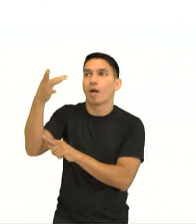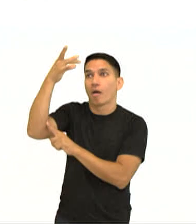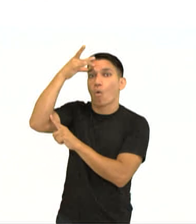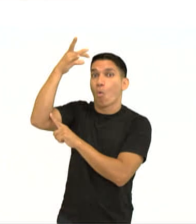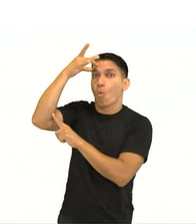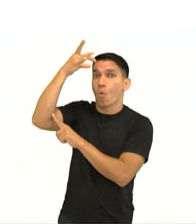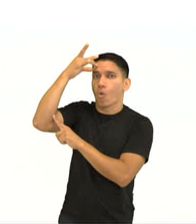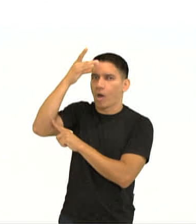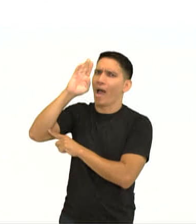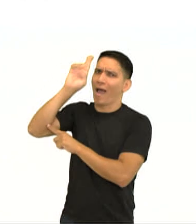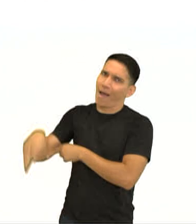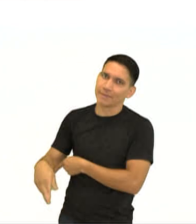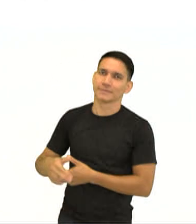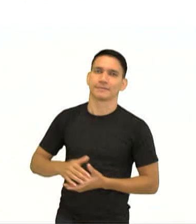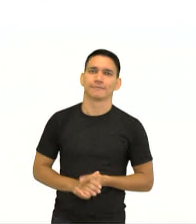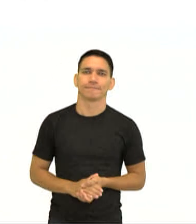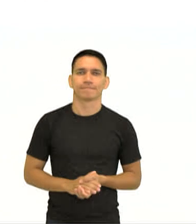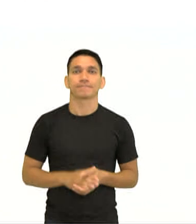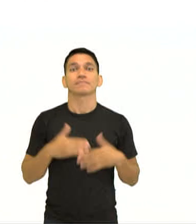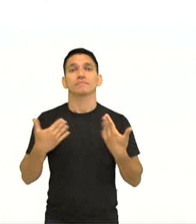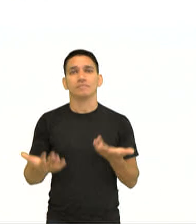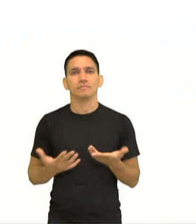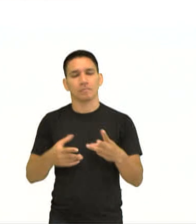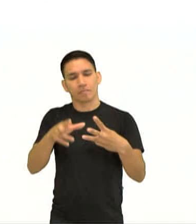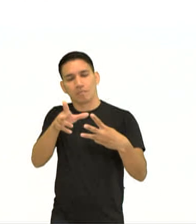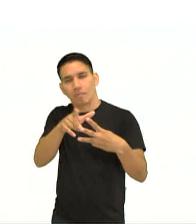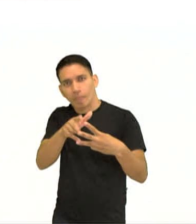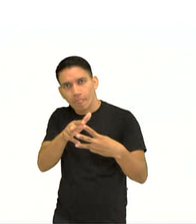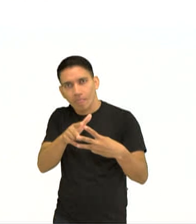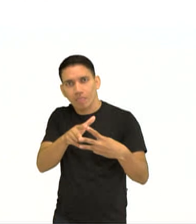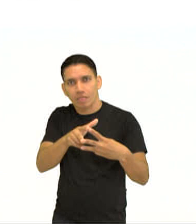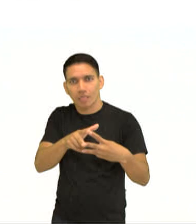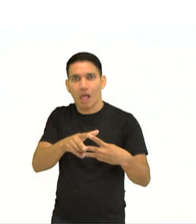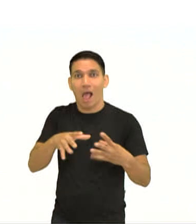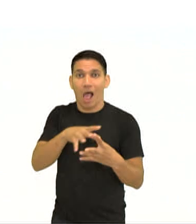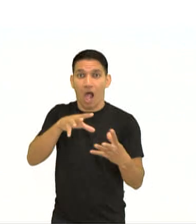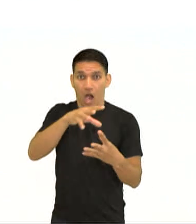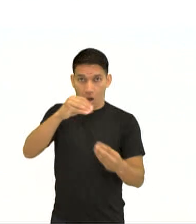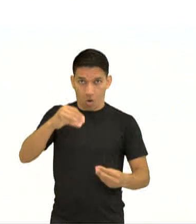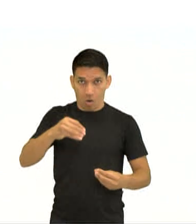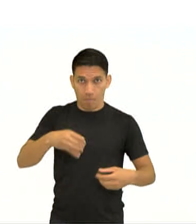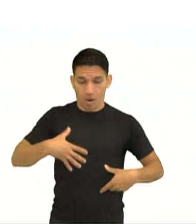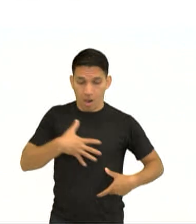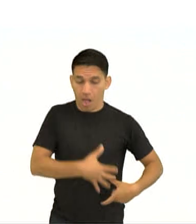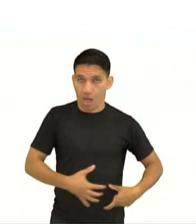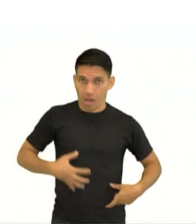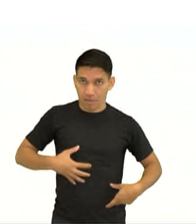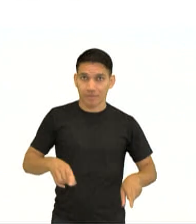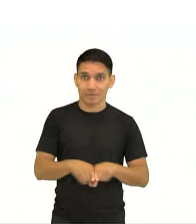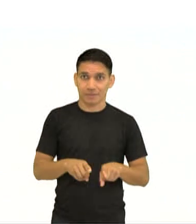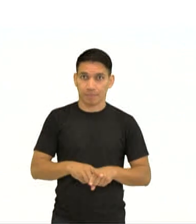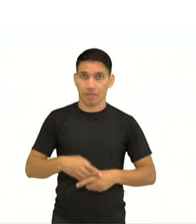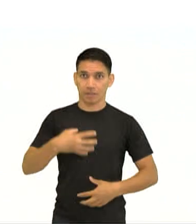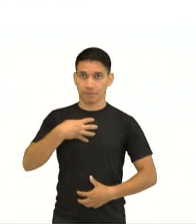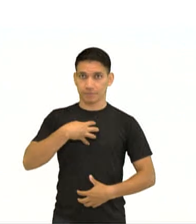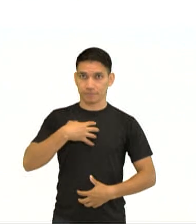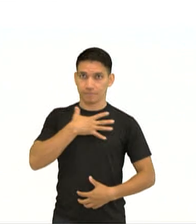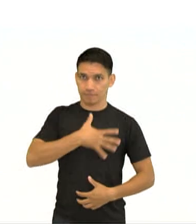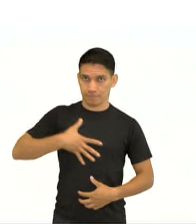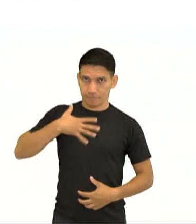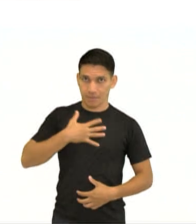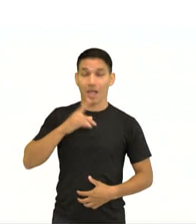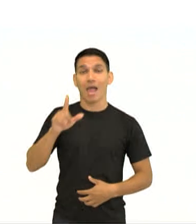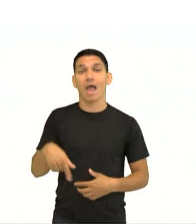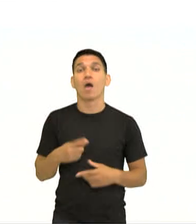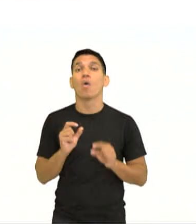razão. A alma apetitiva ou concupiscente, localizada no ventre, é a alma que está